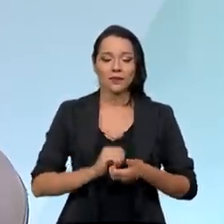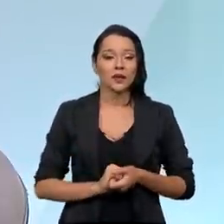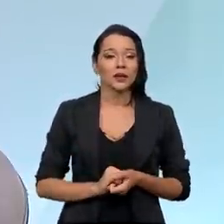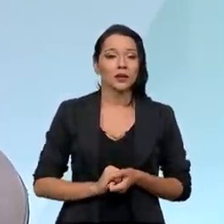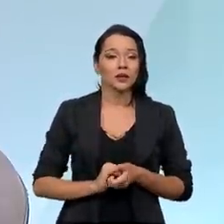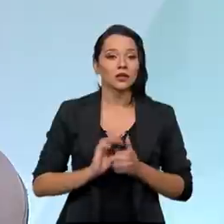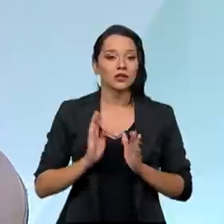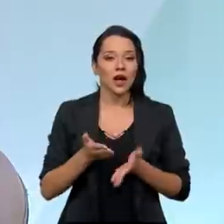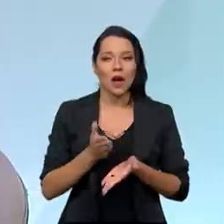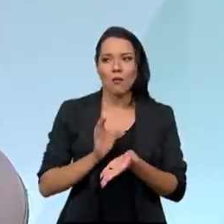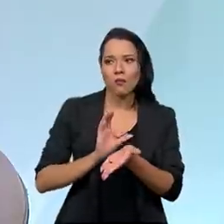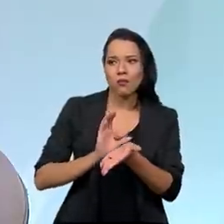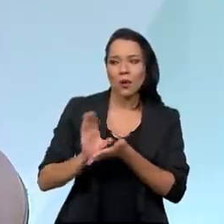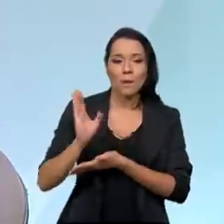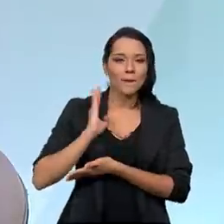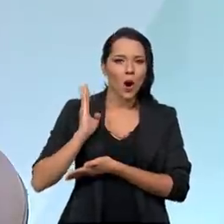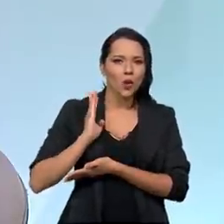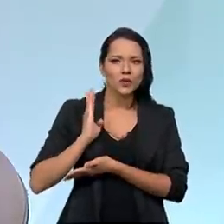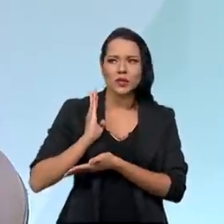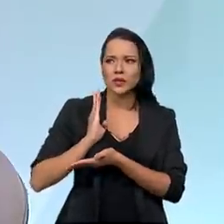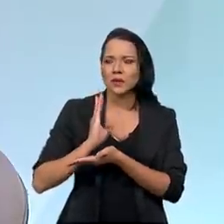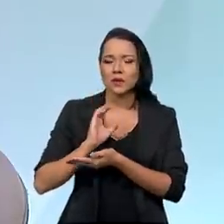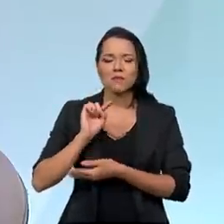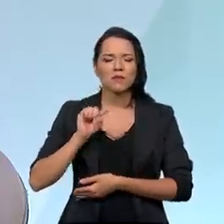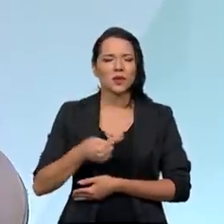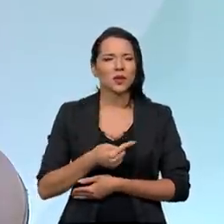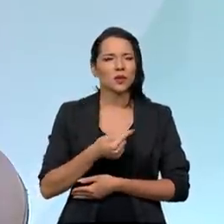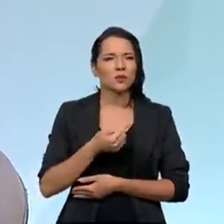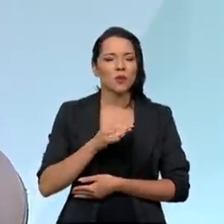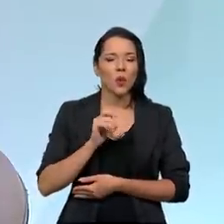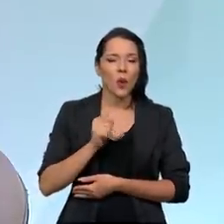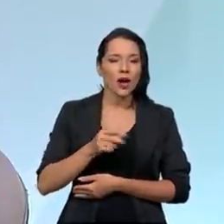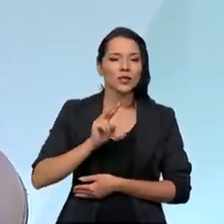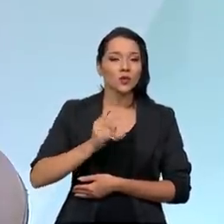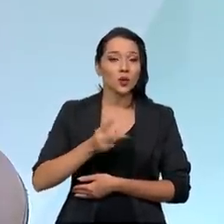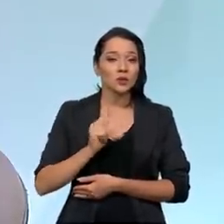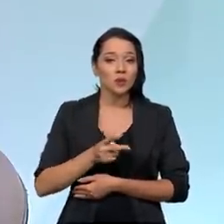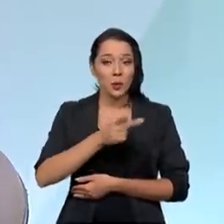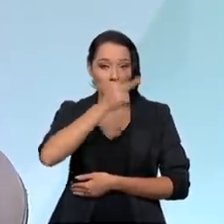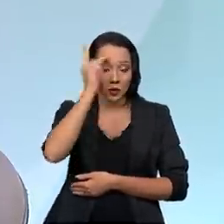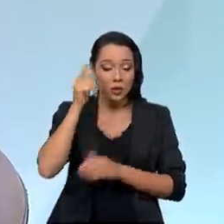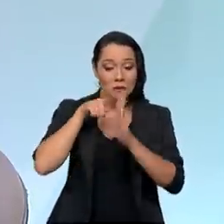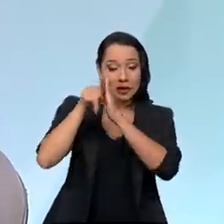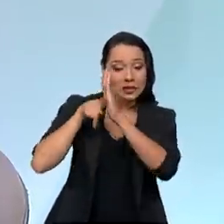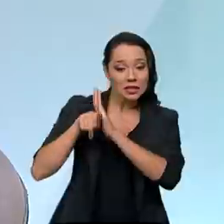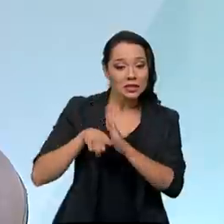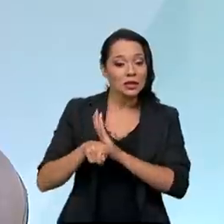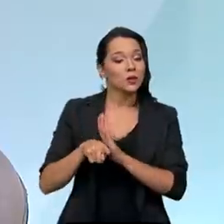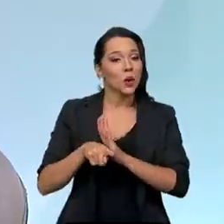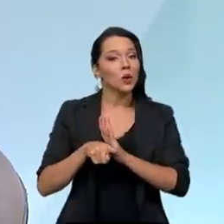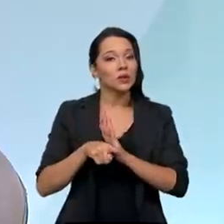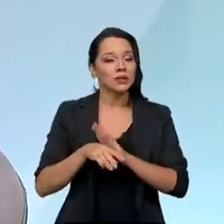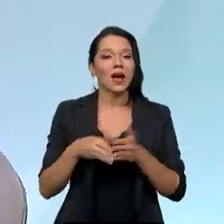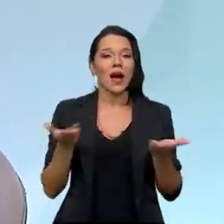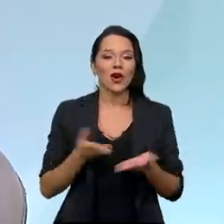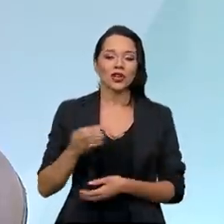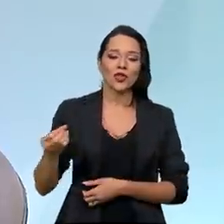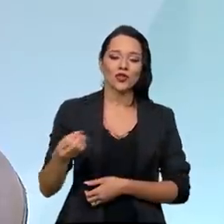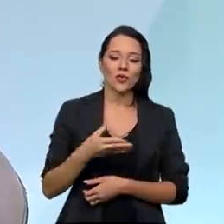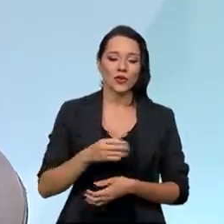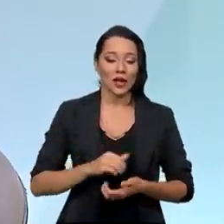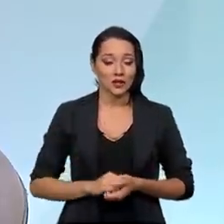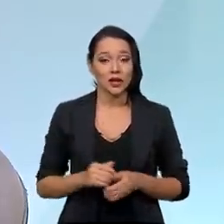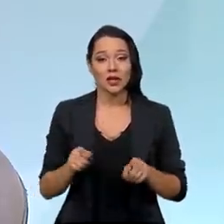destinou várias bolsas, são 1.200, quase 2.000 pesquisadores envolvidos. E agora tem uma novidade